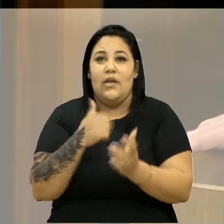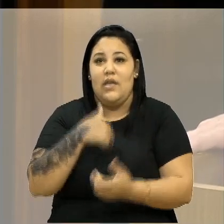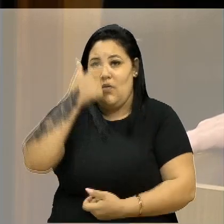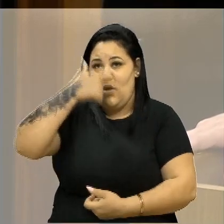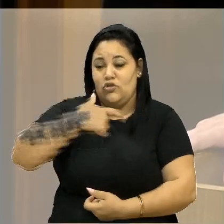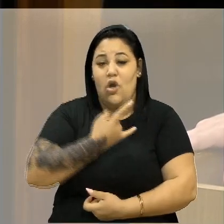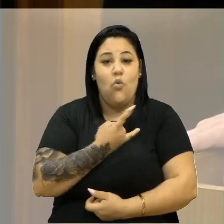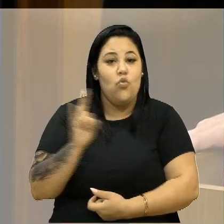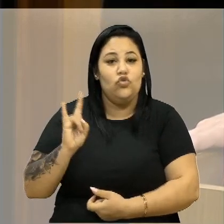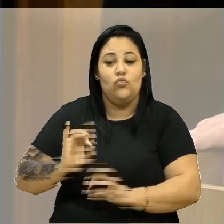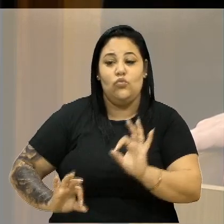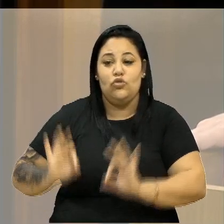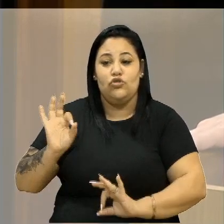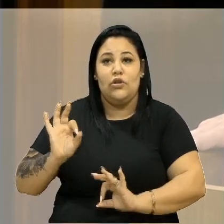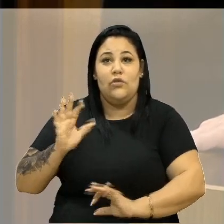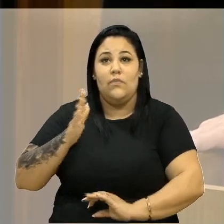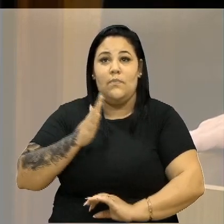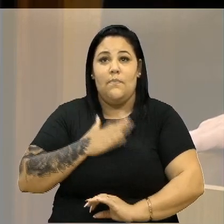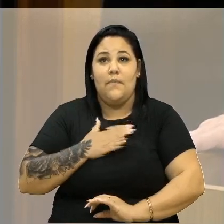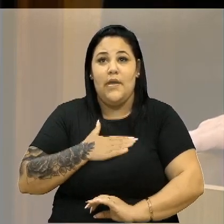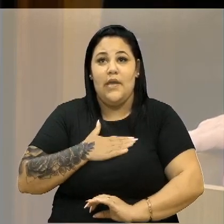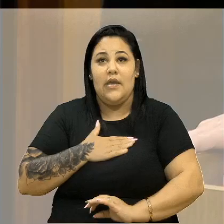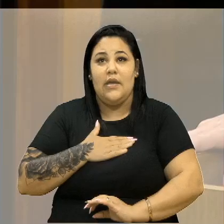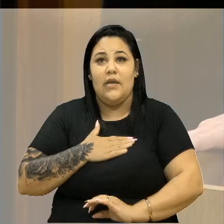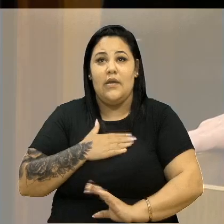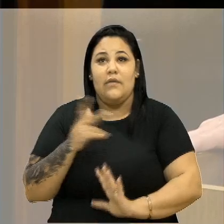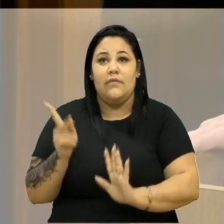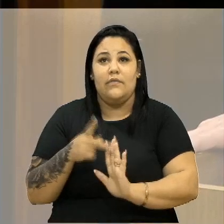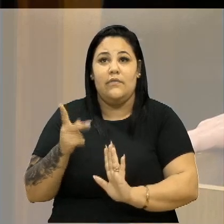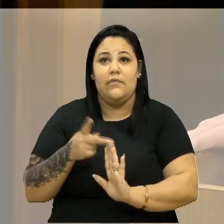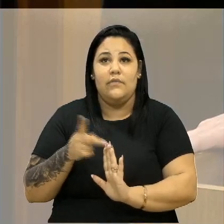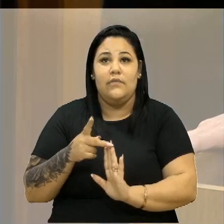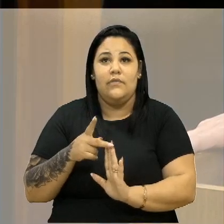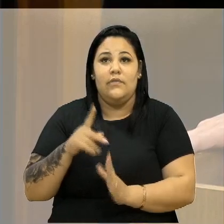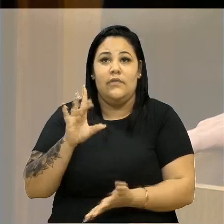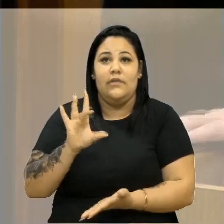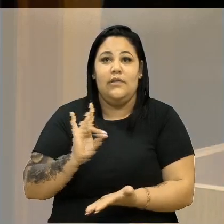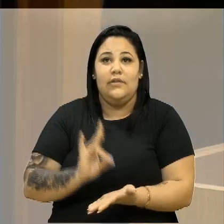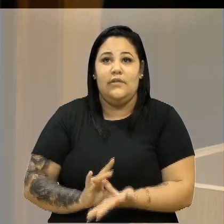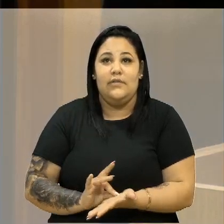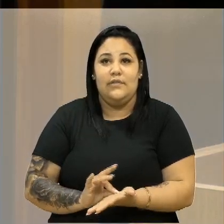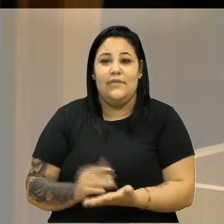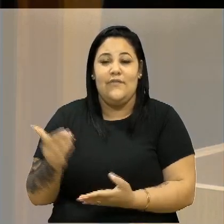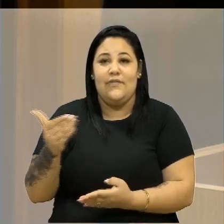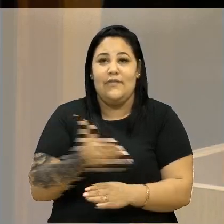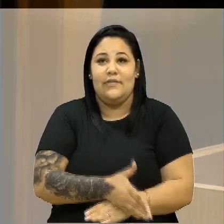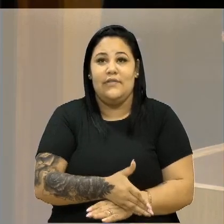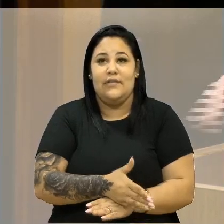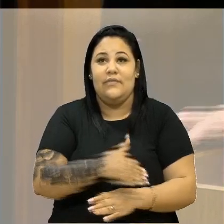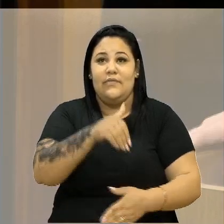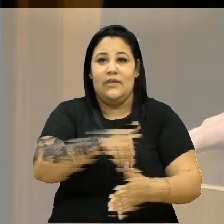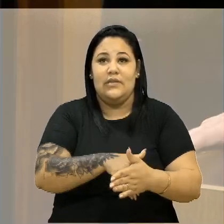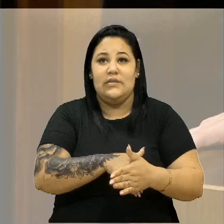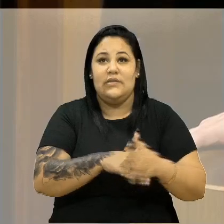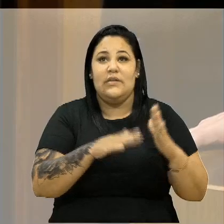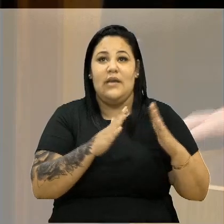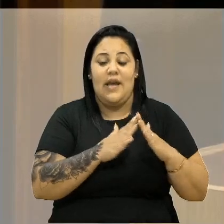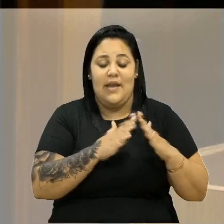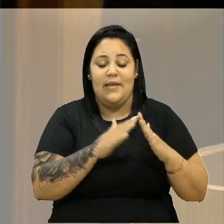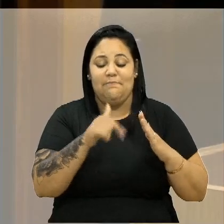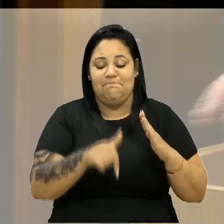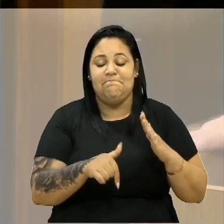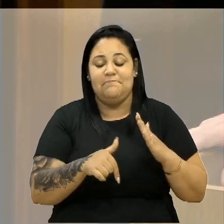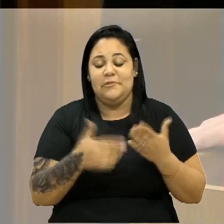meu que eu protocolei, que virá para votação nessa casa. Então, gostaria que os demais